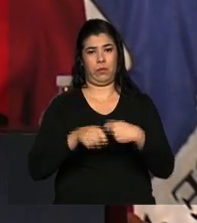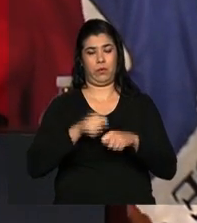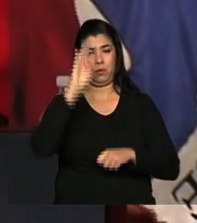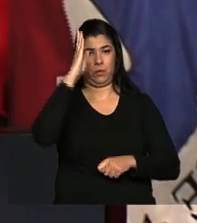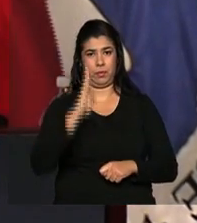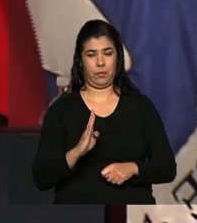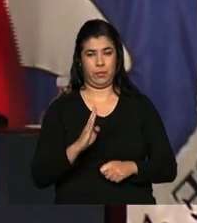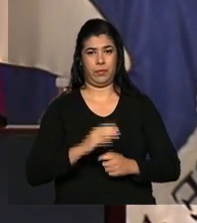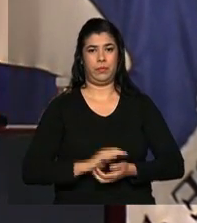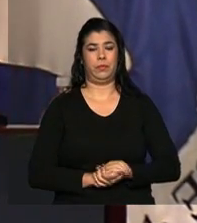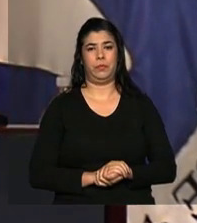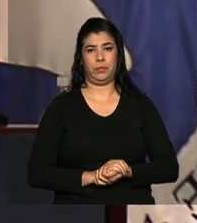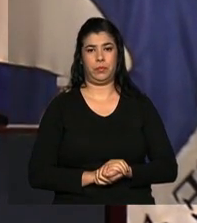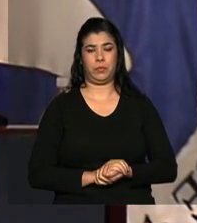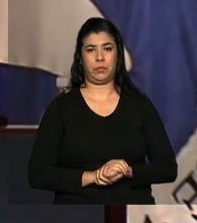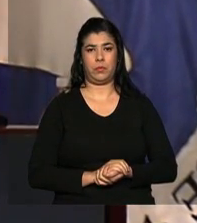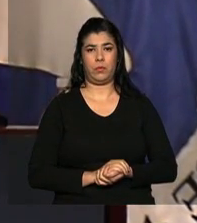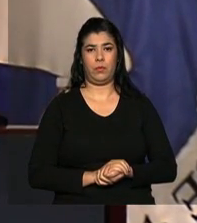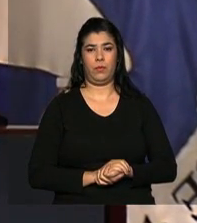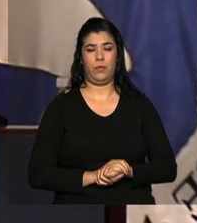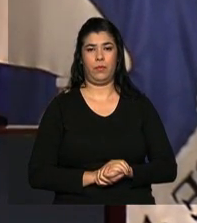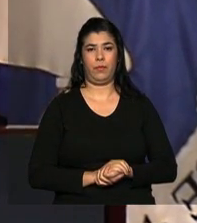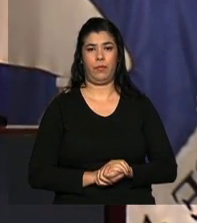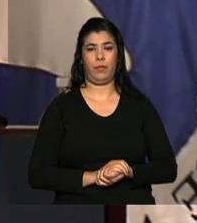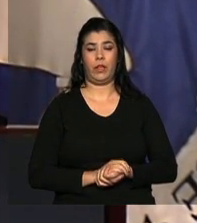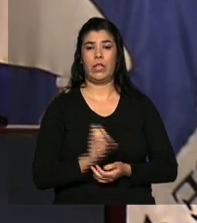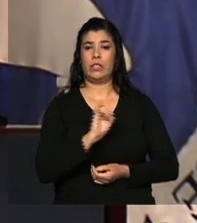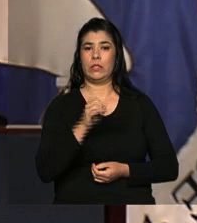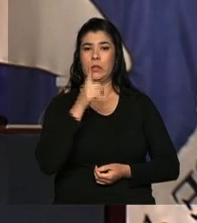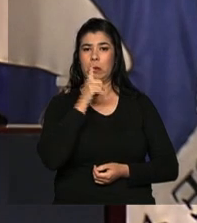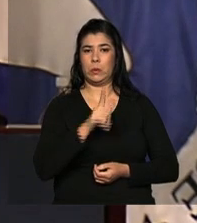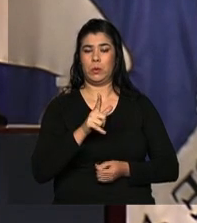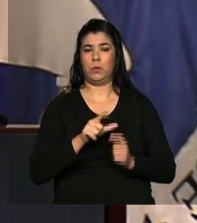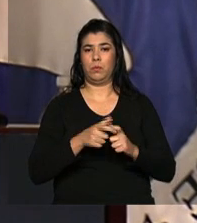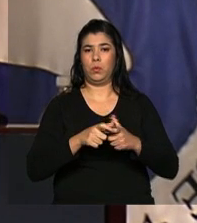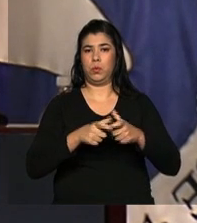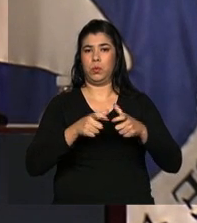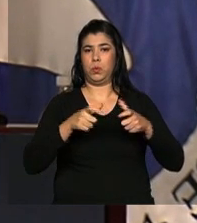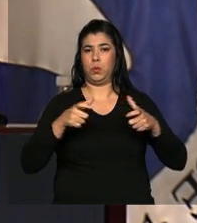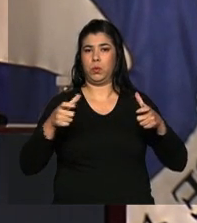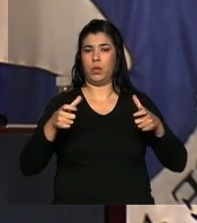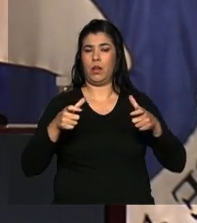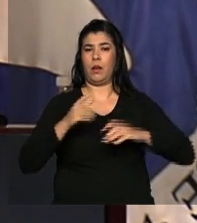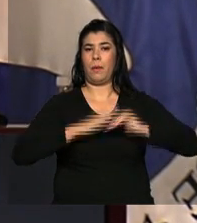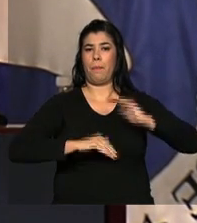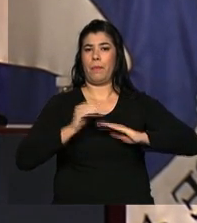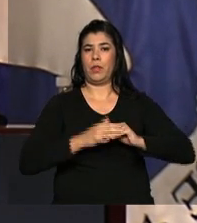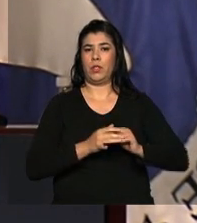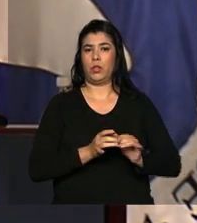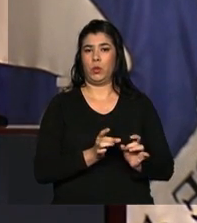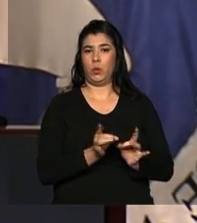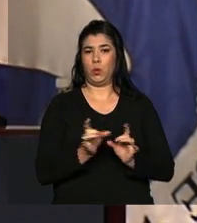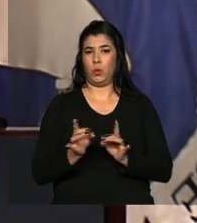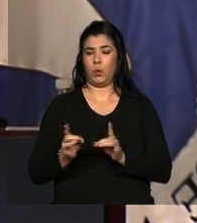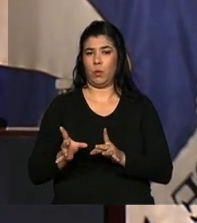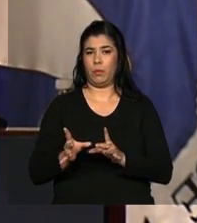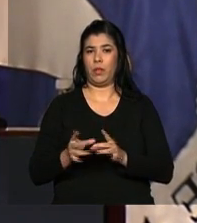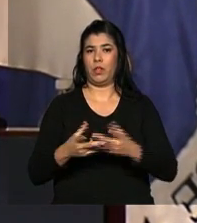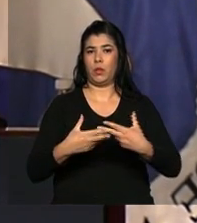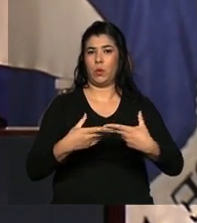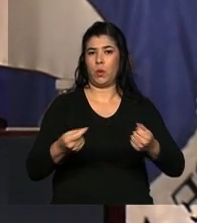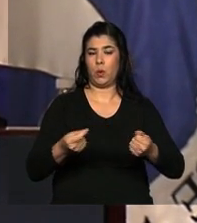brasileira. E a expansão do nosso comércio exterior, incluindo o de